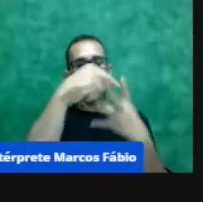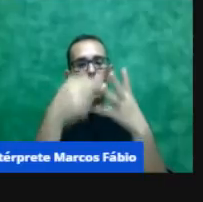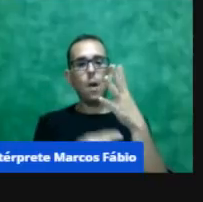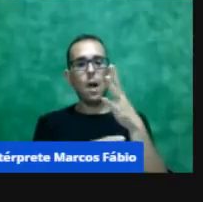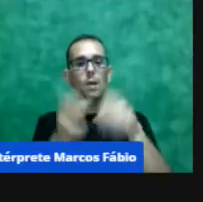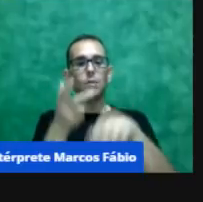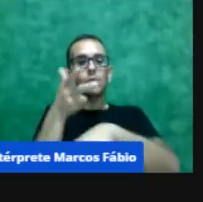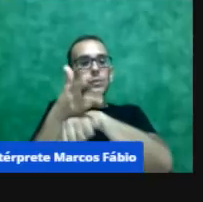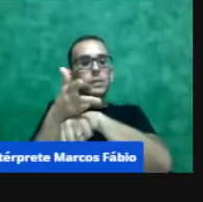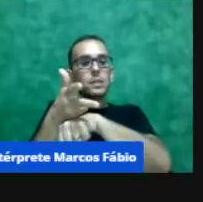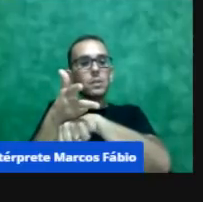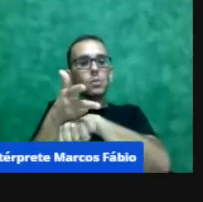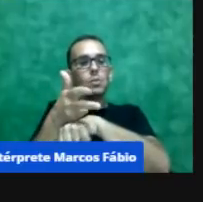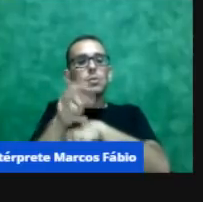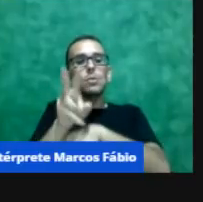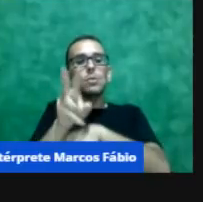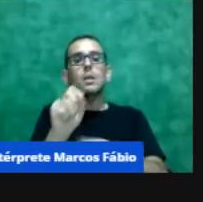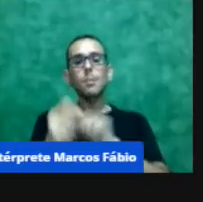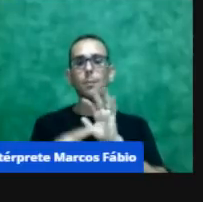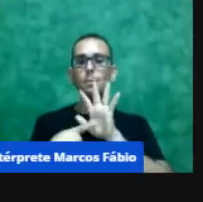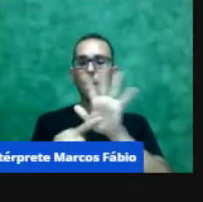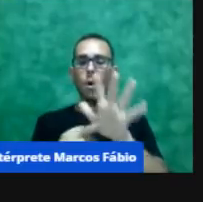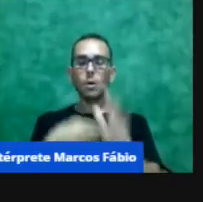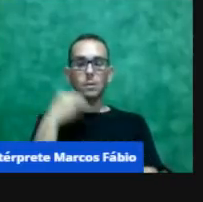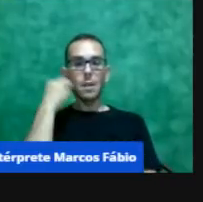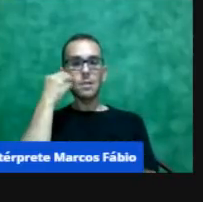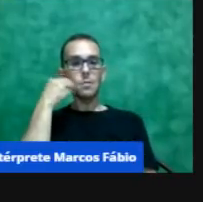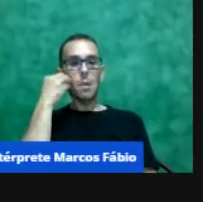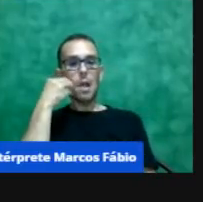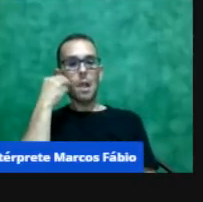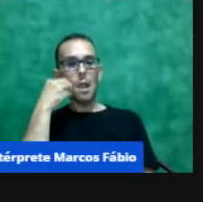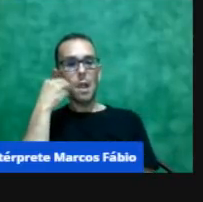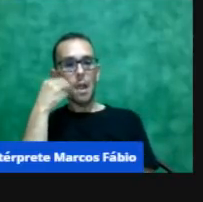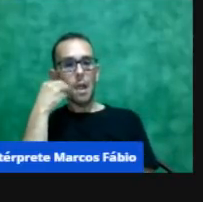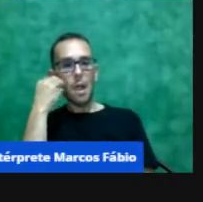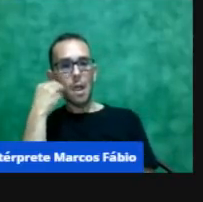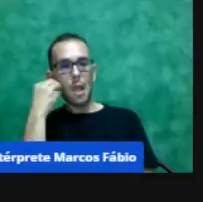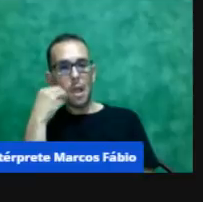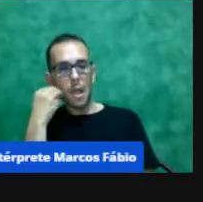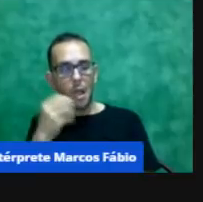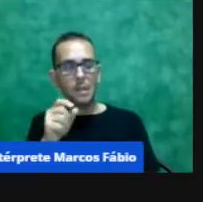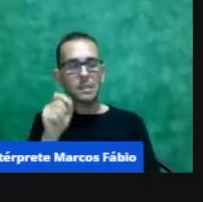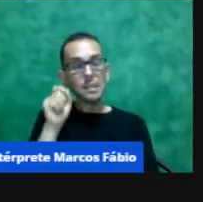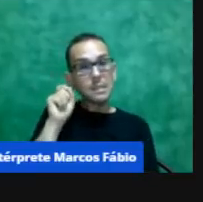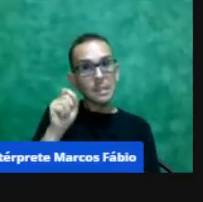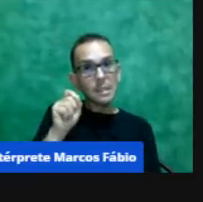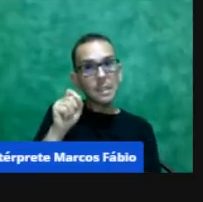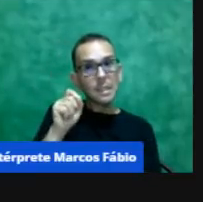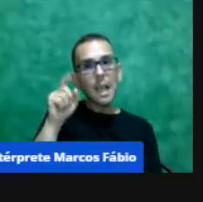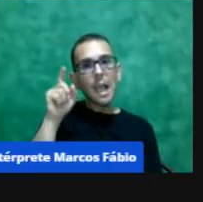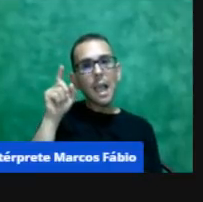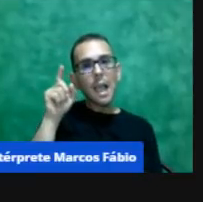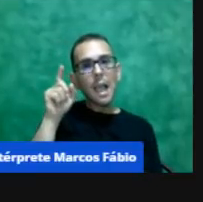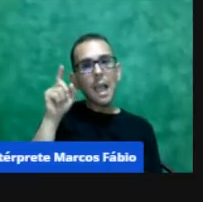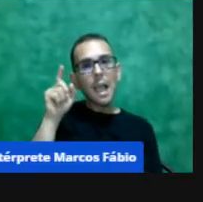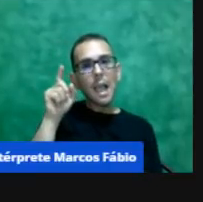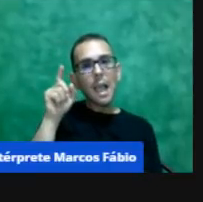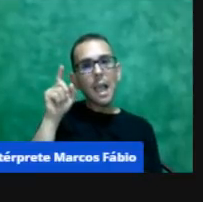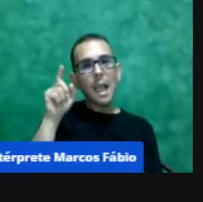vídeos que mostram suas experiências e engraçado que são um diferente do